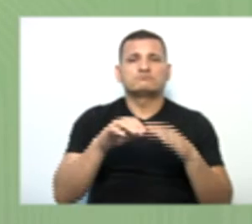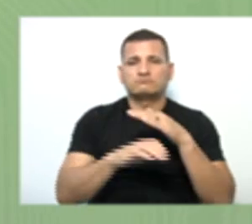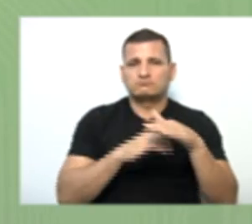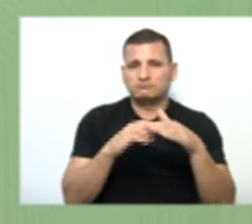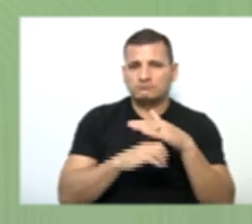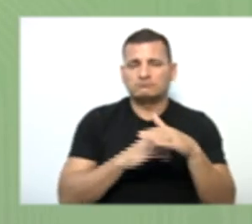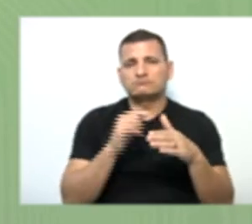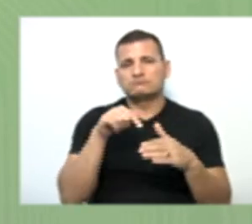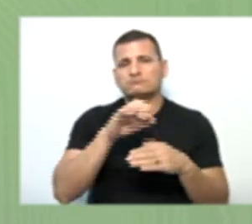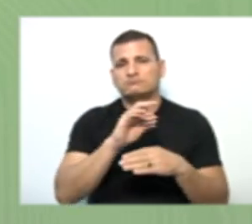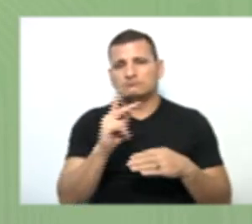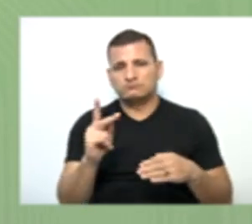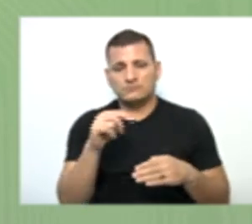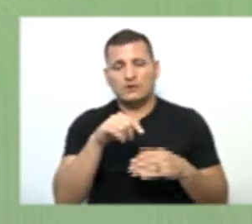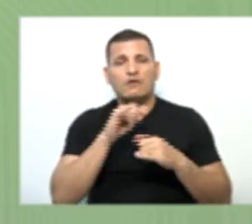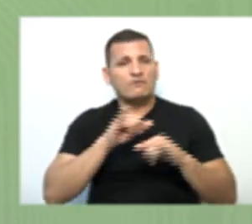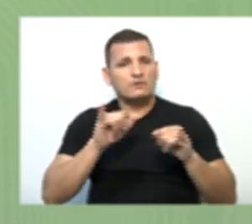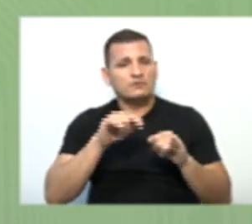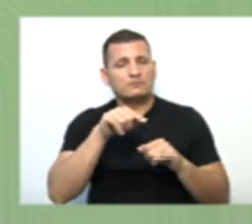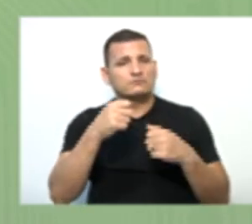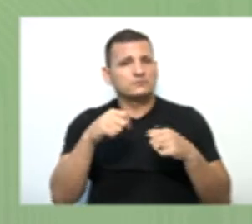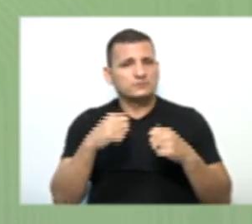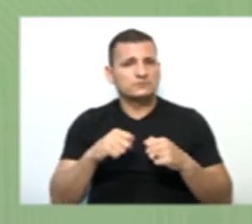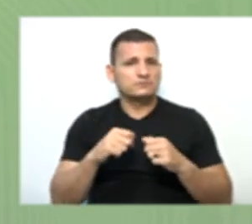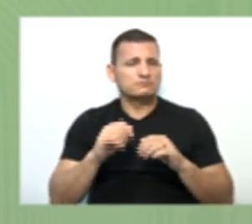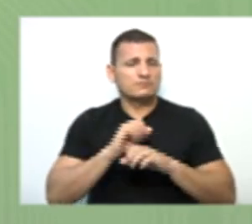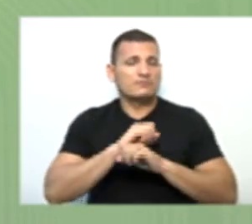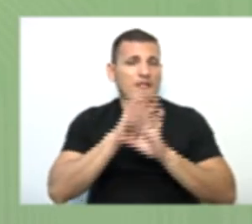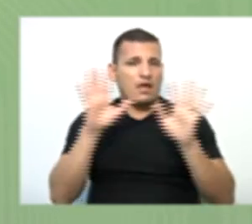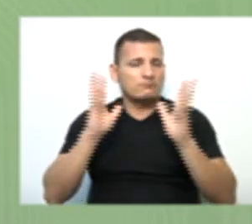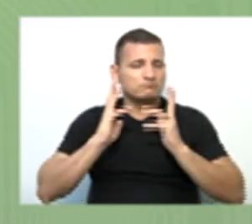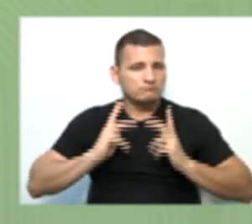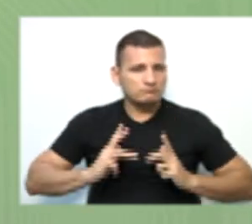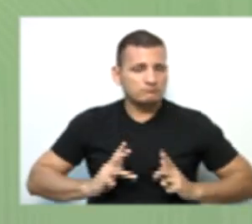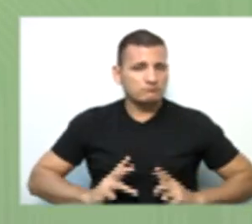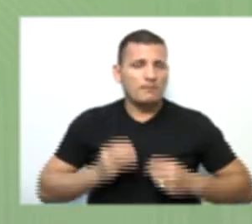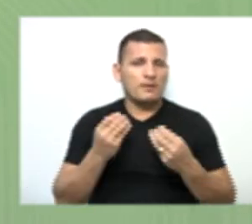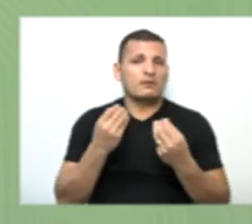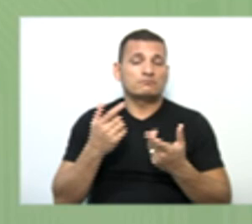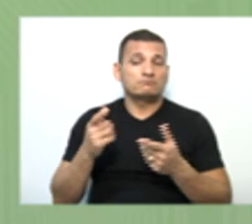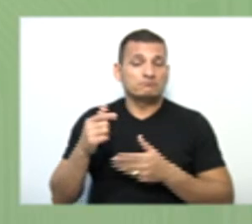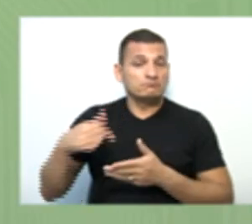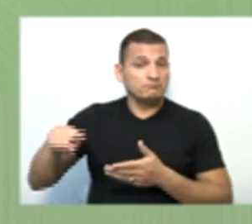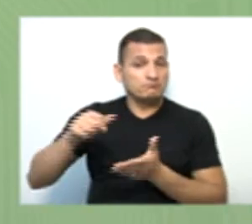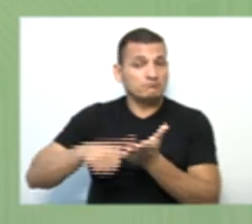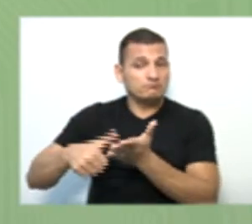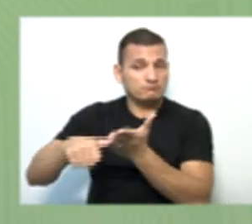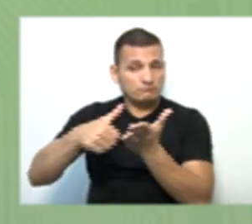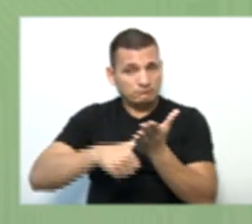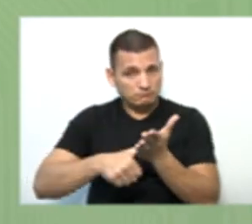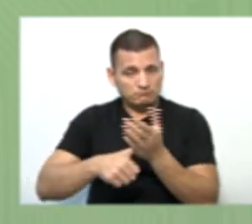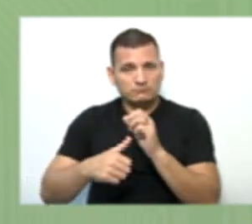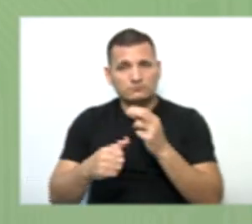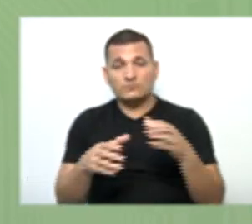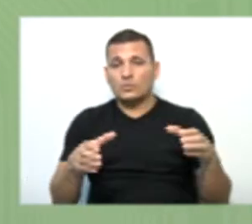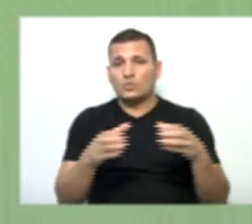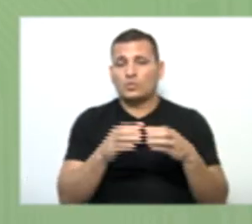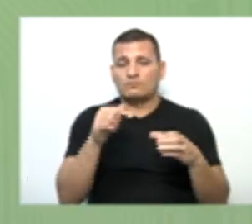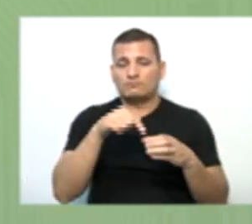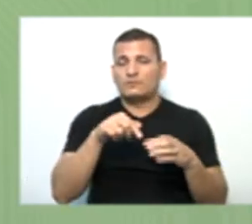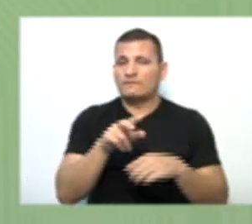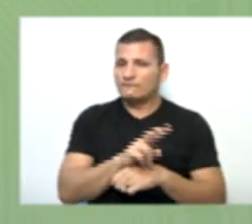têm que ser idôneas, né, para que os cooperados, né, o Conselho Fiscal da